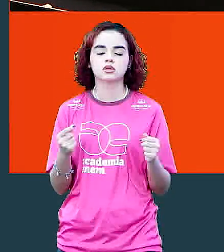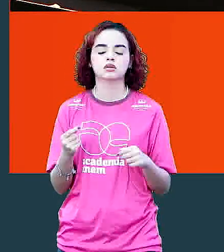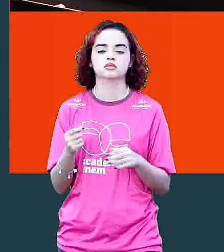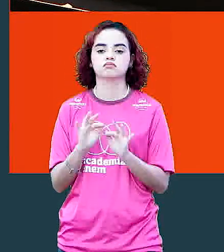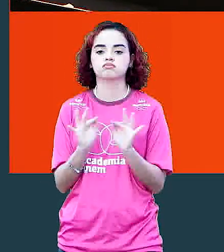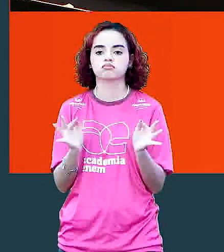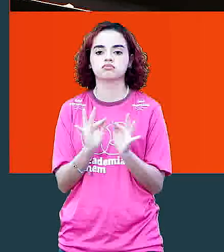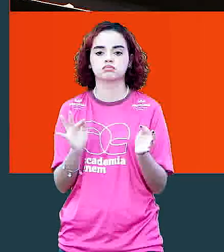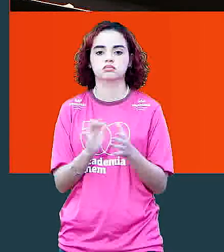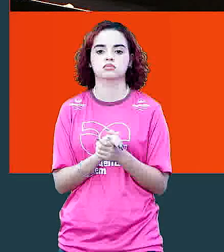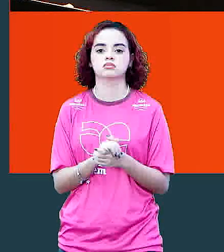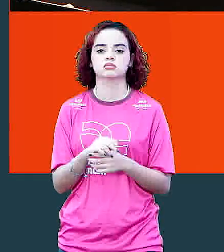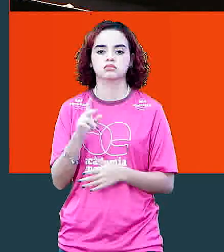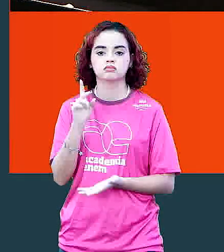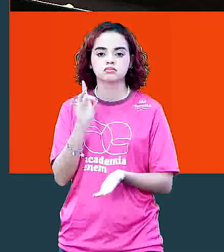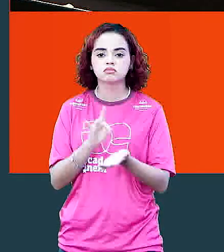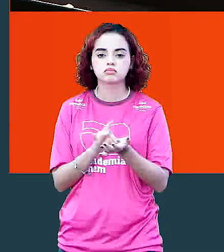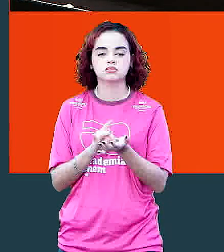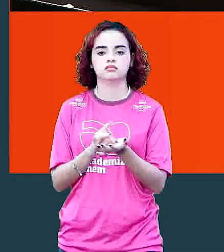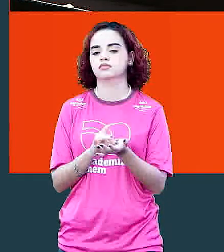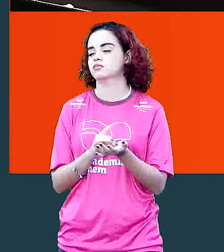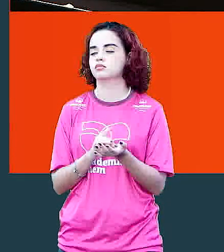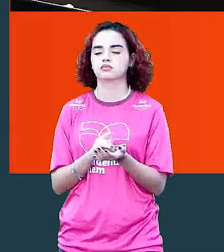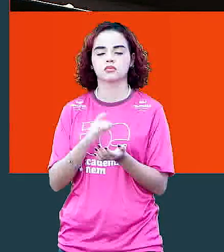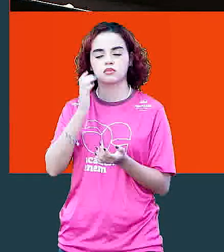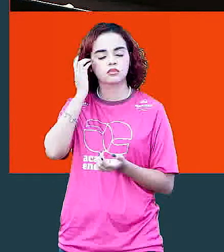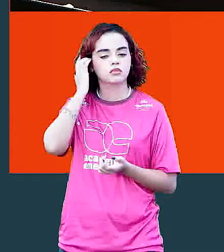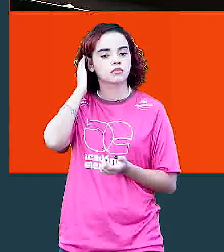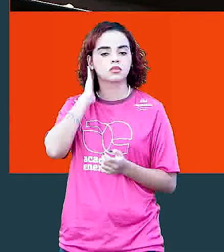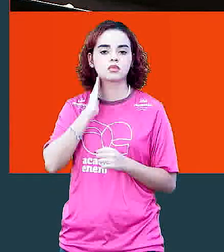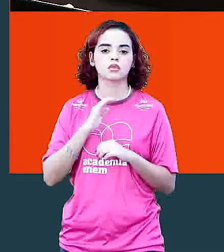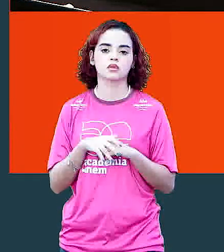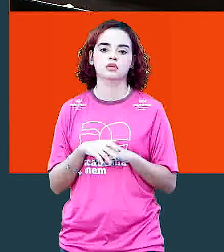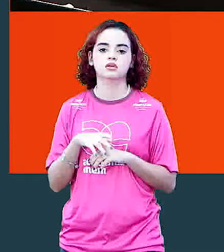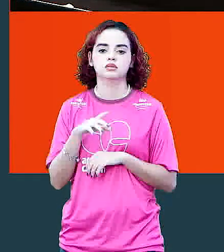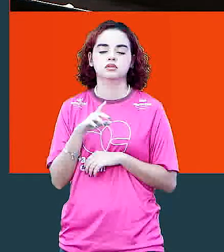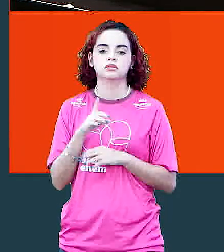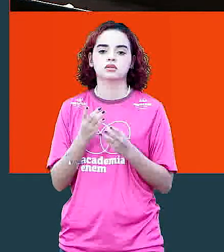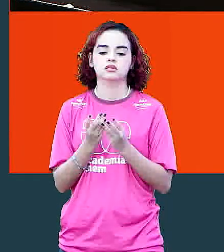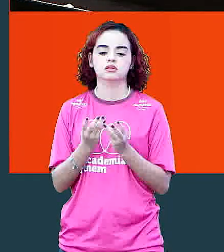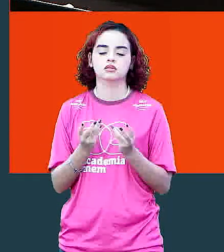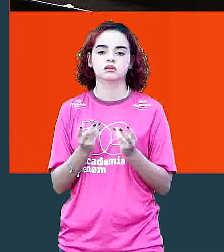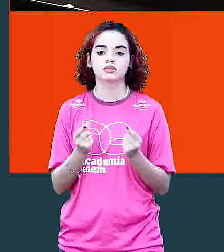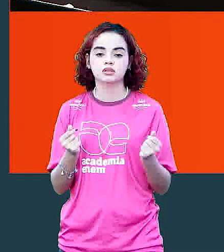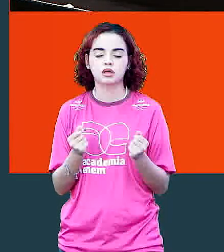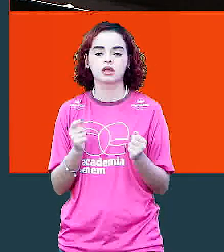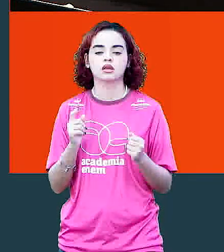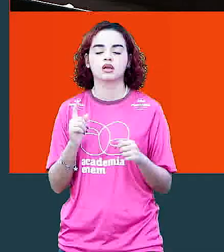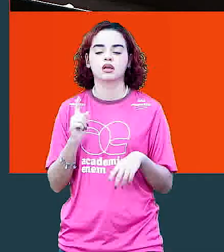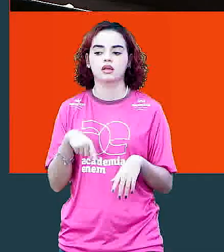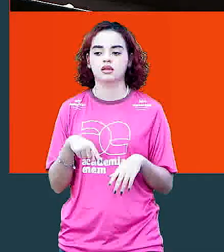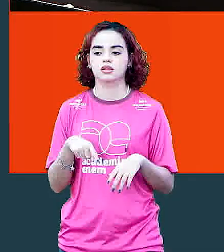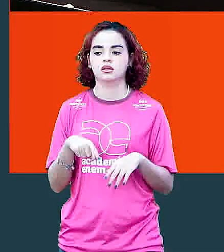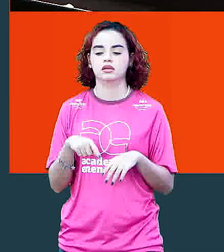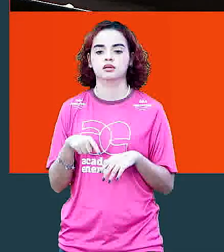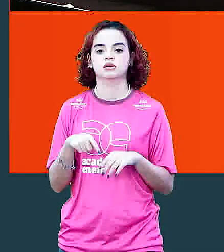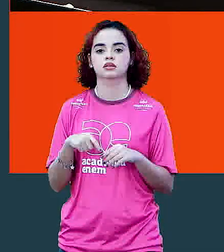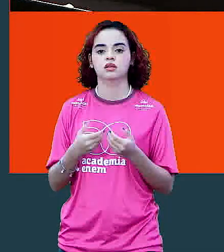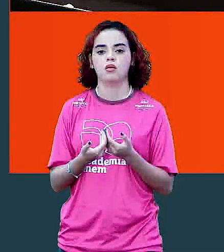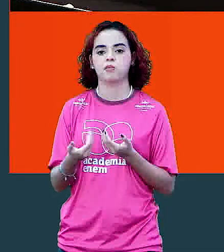Verdadeiro? Não. A destilação é fracionada. Risca o